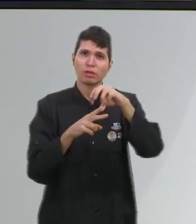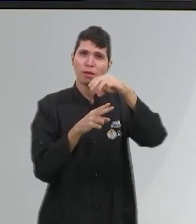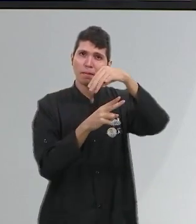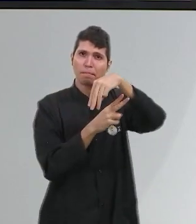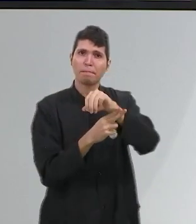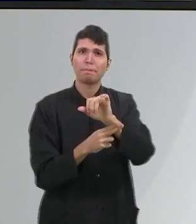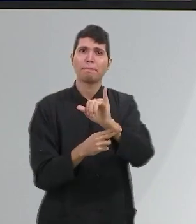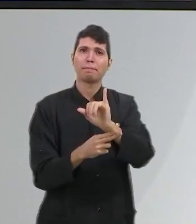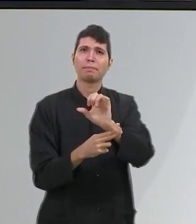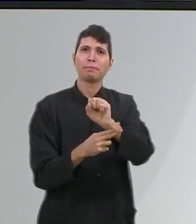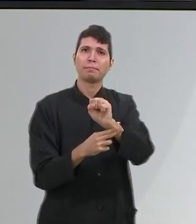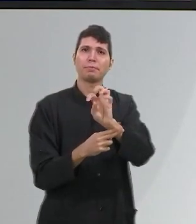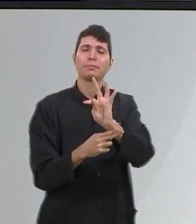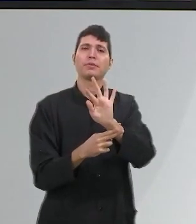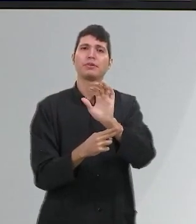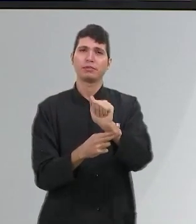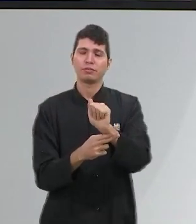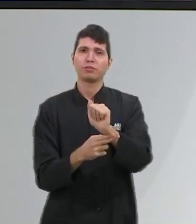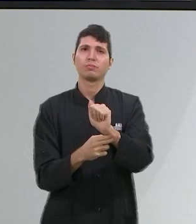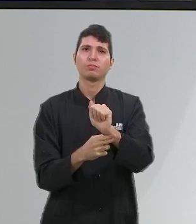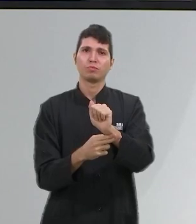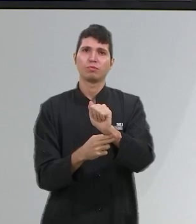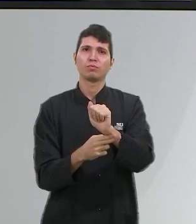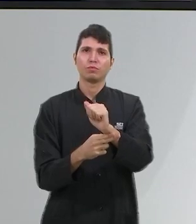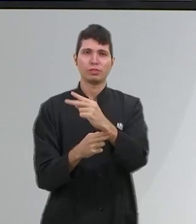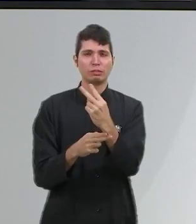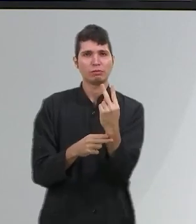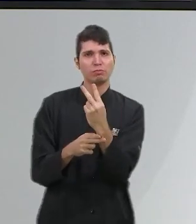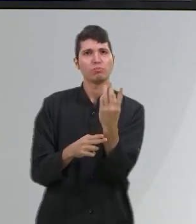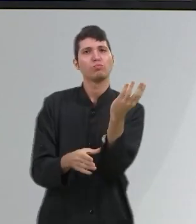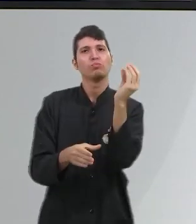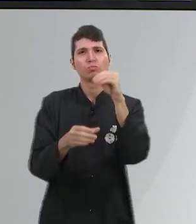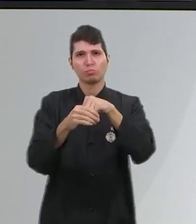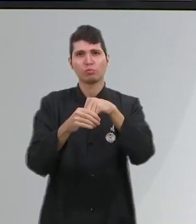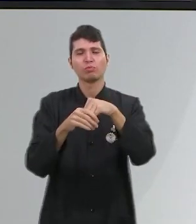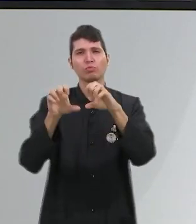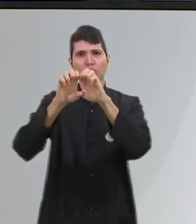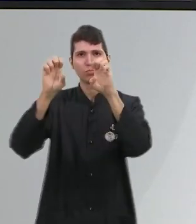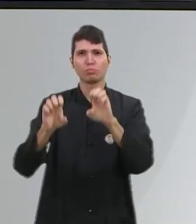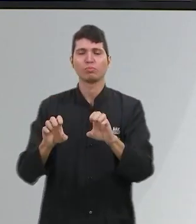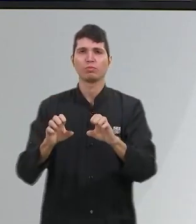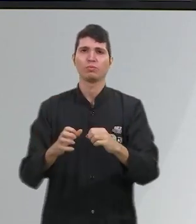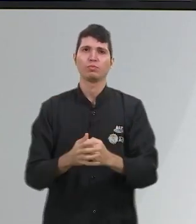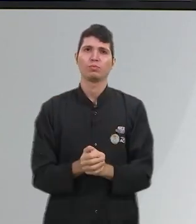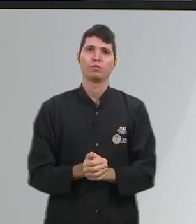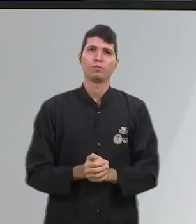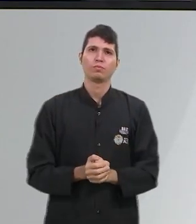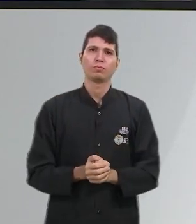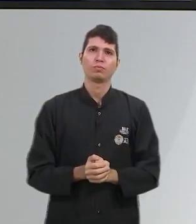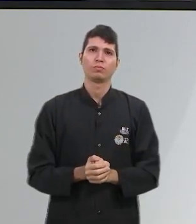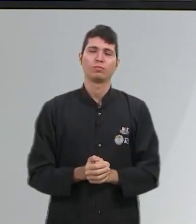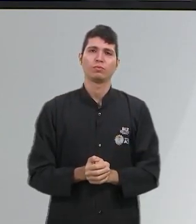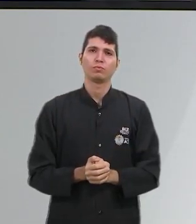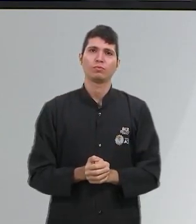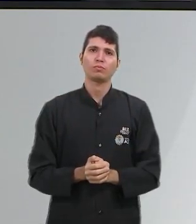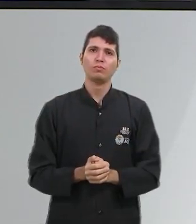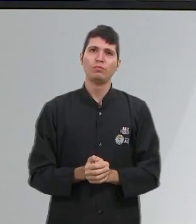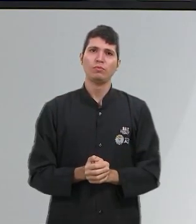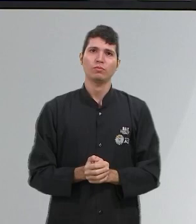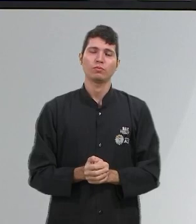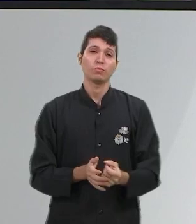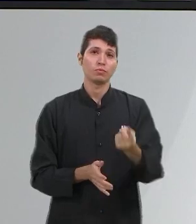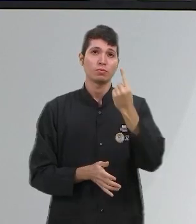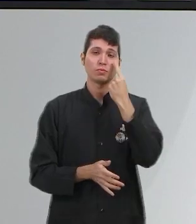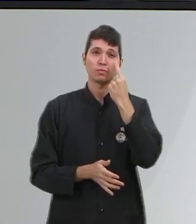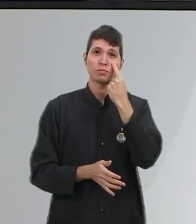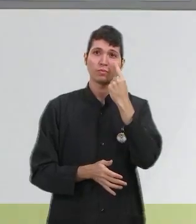só fechada e nem só aberta. Eu vou ter as duas fórmulas nela. E na primeira estrutura eu consigo